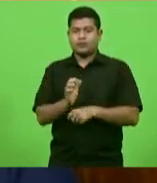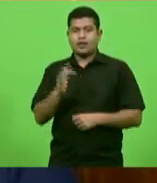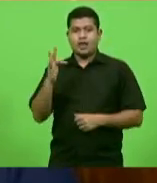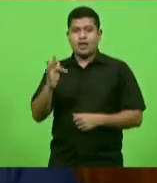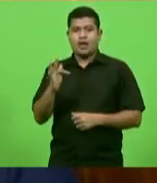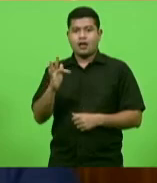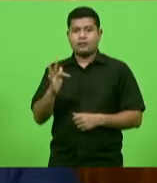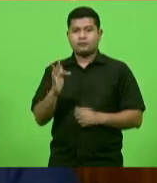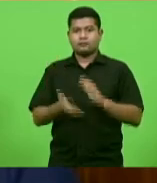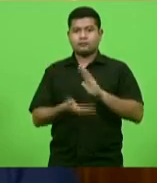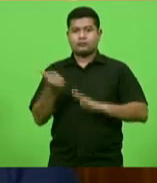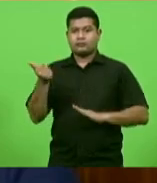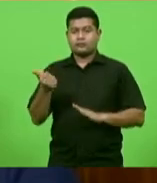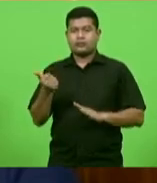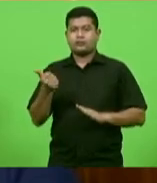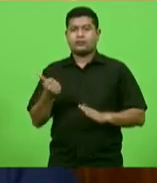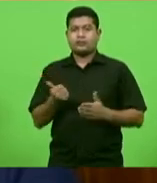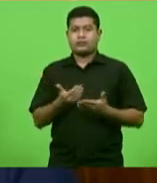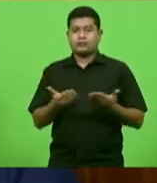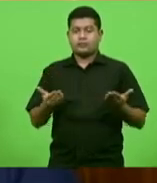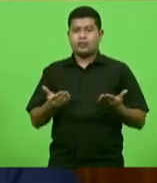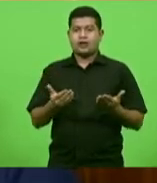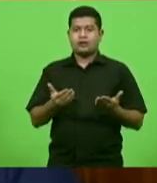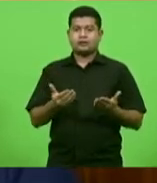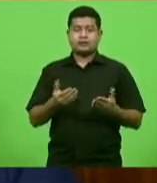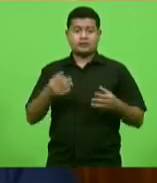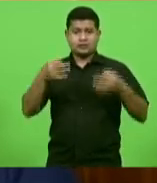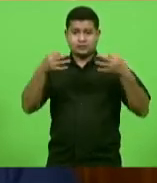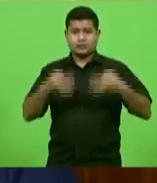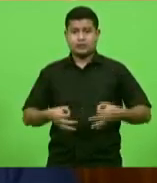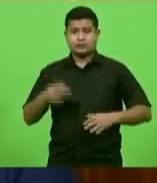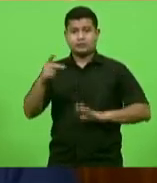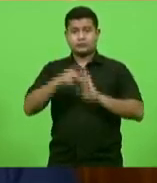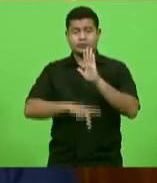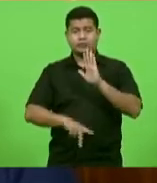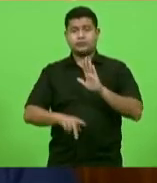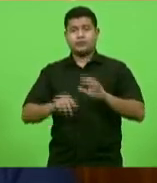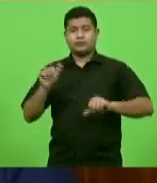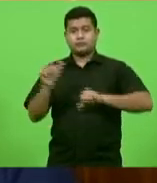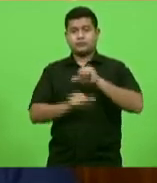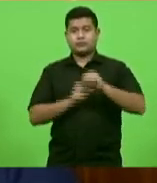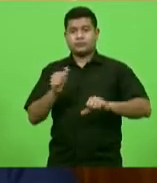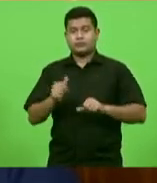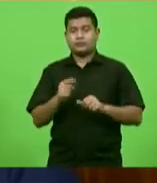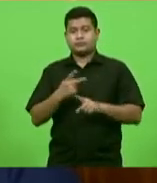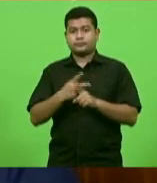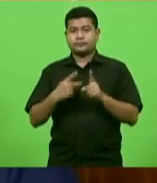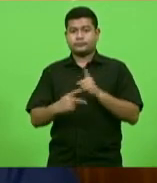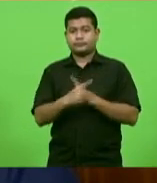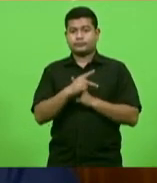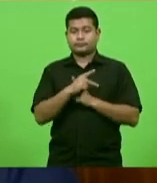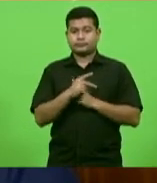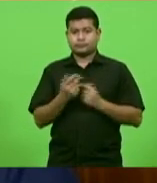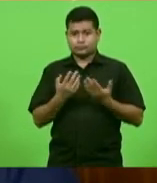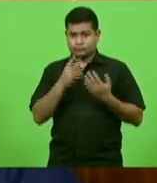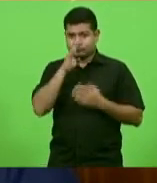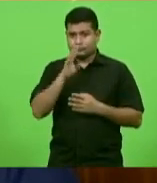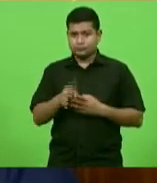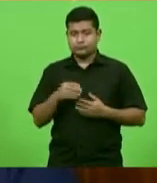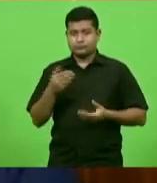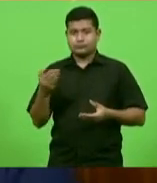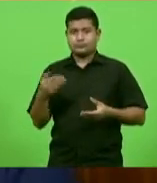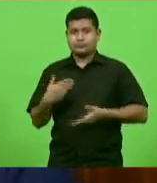F, retirada sem motivação válida do projeto de reforma previdenciária, ofendendo o